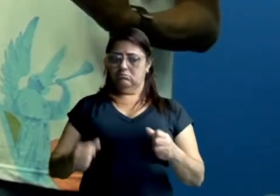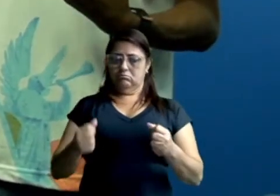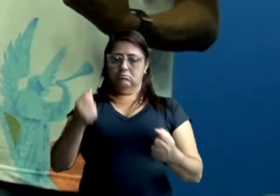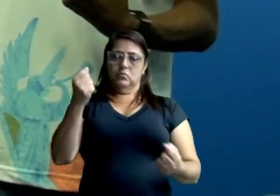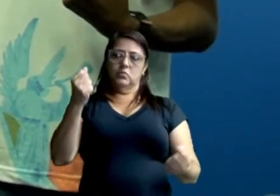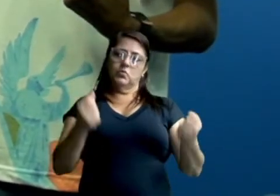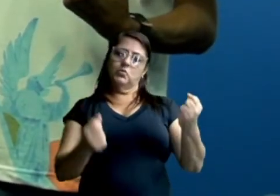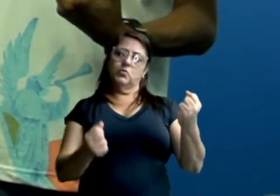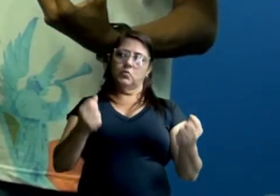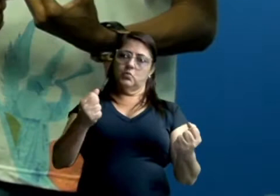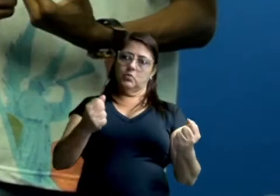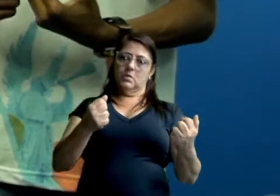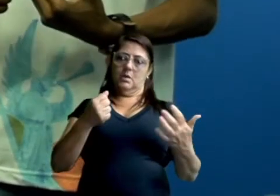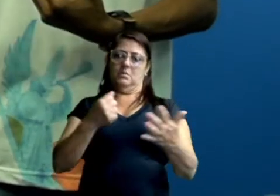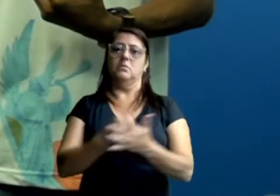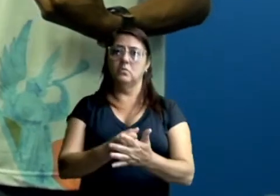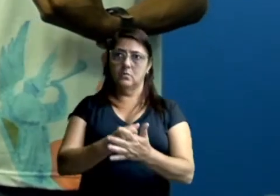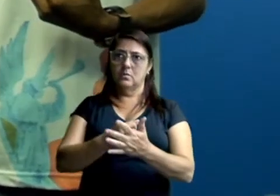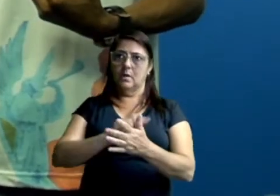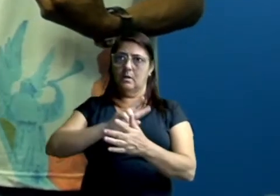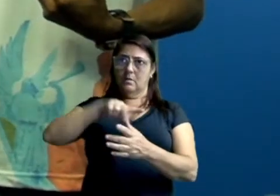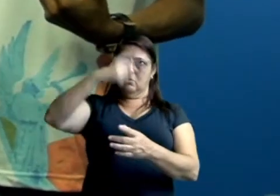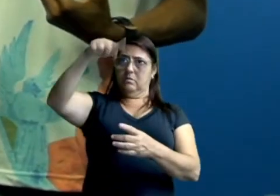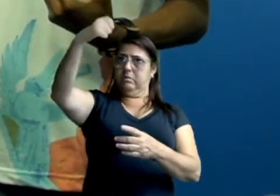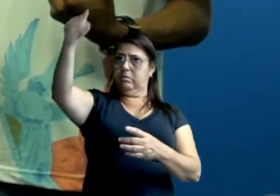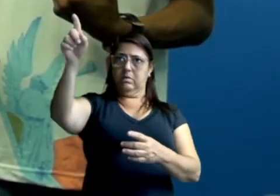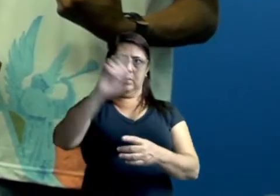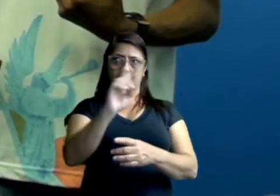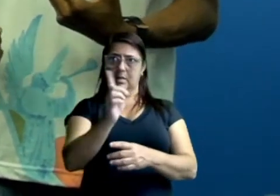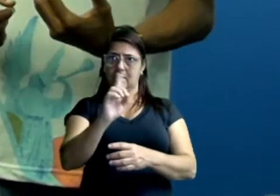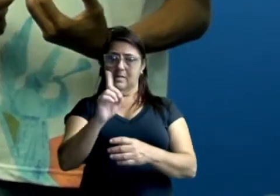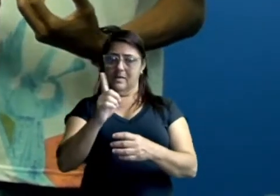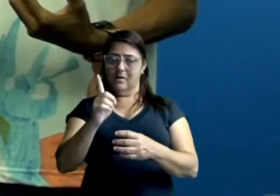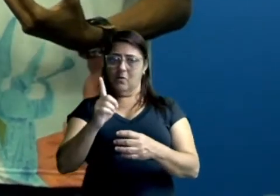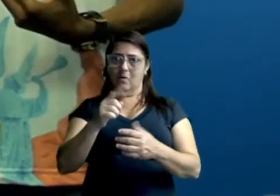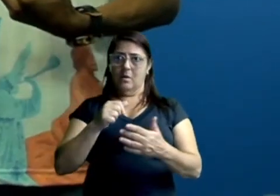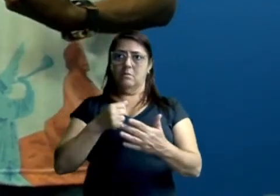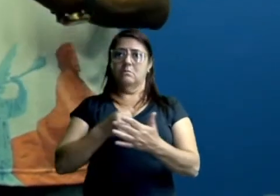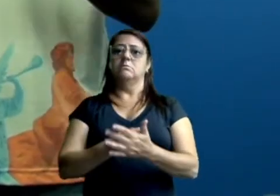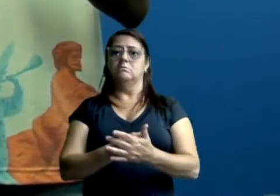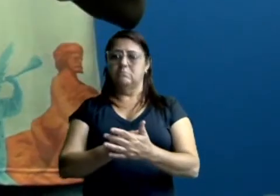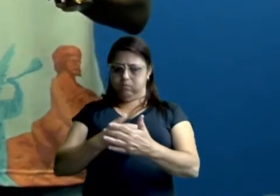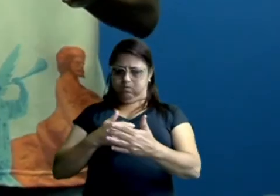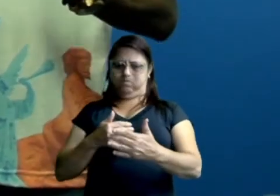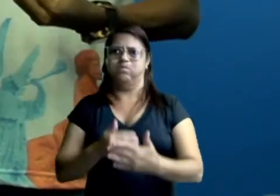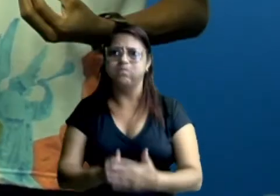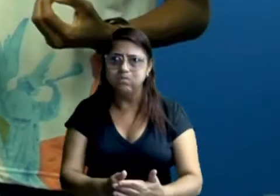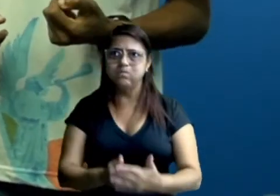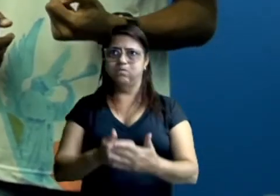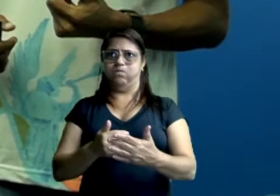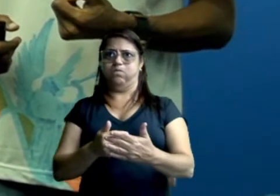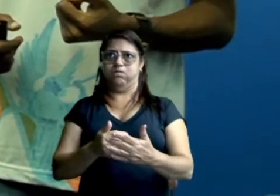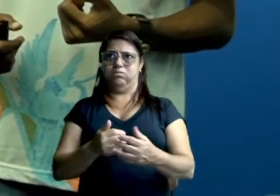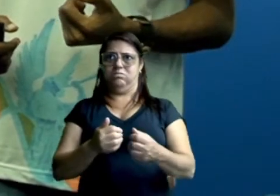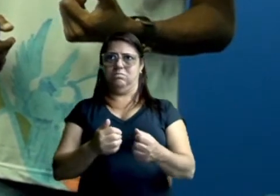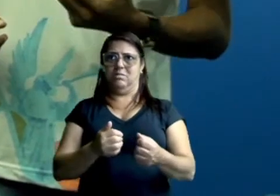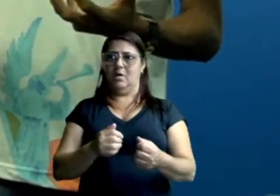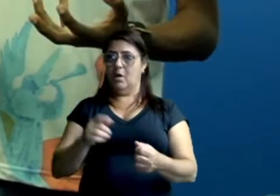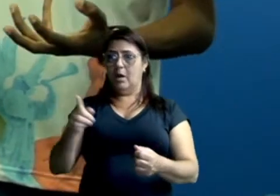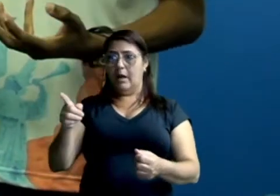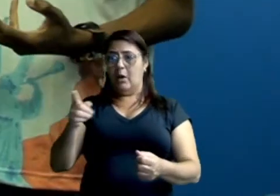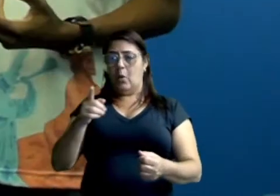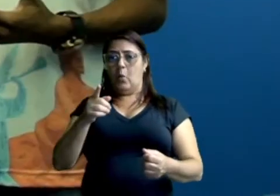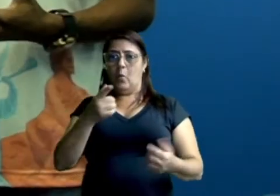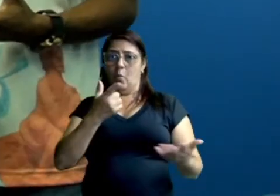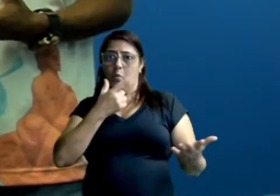quando o carro está em movimento, você seja lançado para frente, do jeito que está o GIF. Se nesse GIF esse desenho tivesse com cinto de segurança, ele